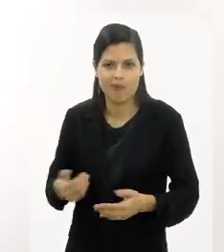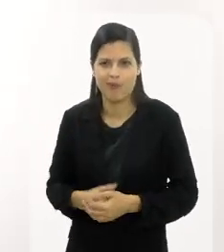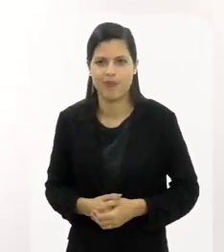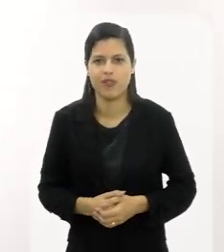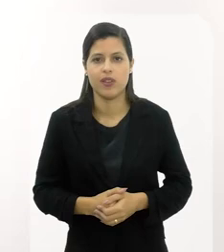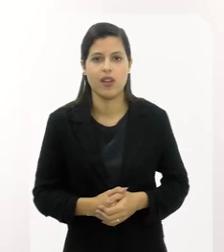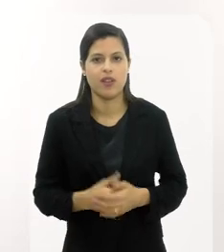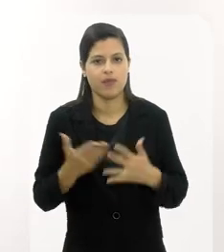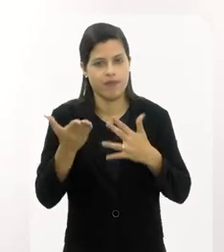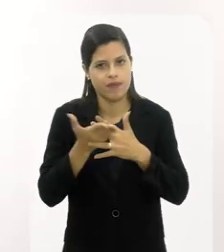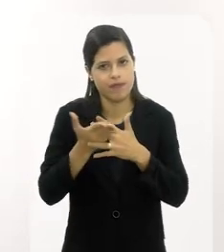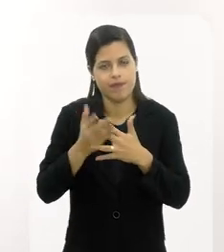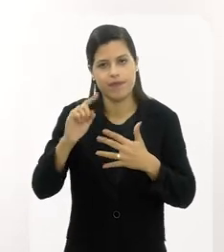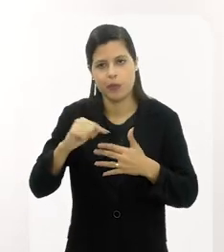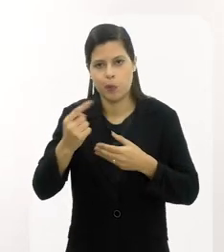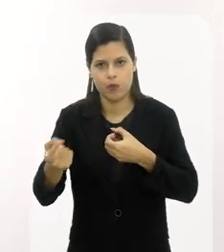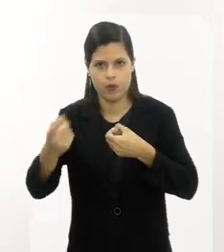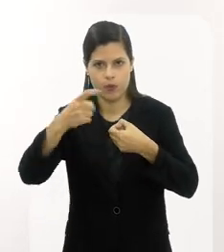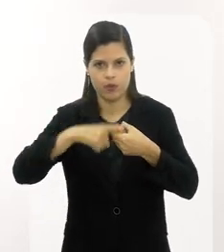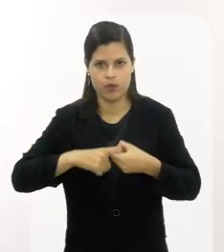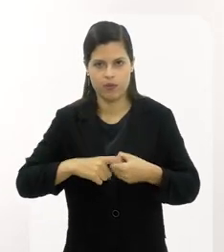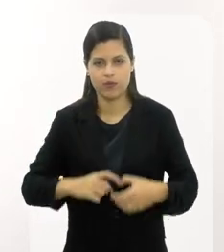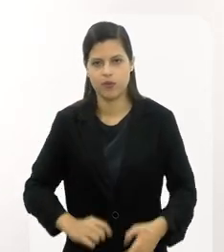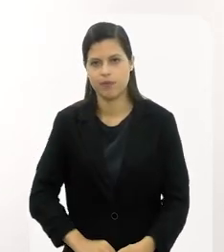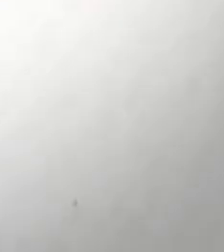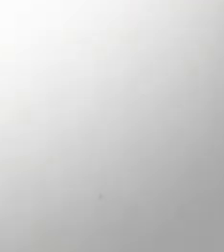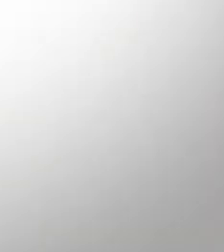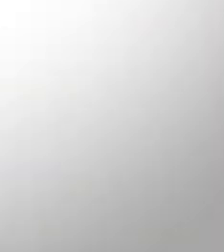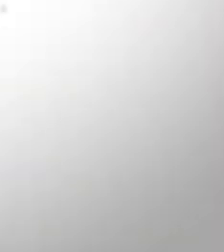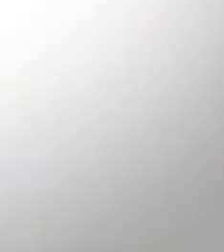como funciona. Vamos ao intervalo e já voltamos.